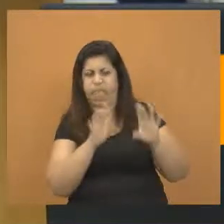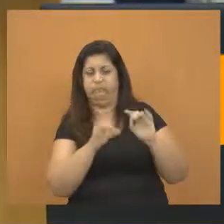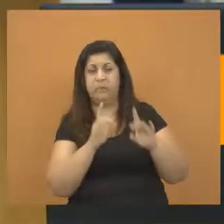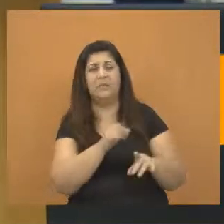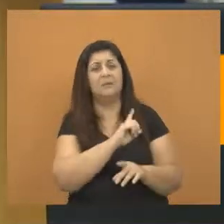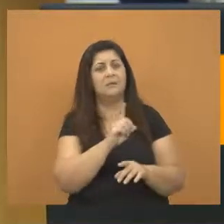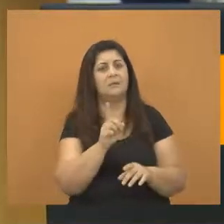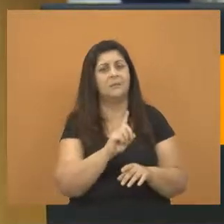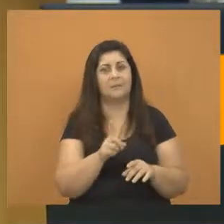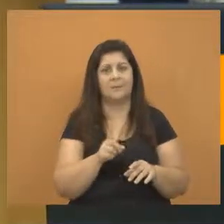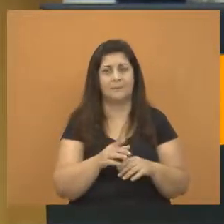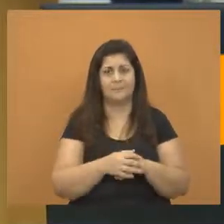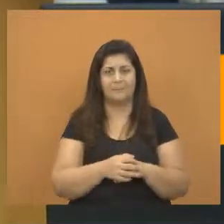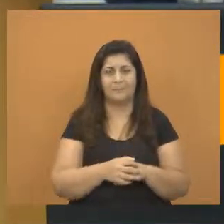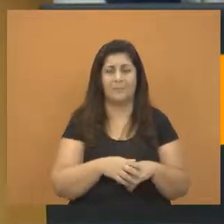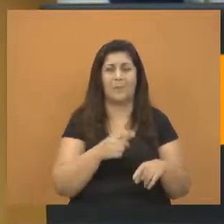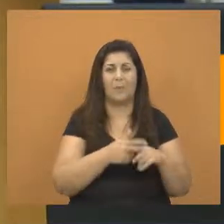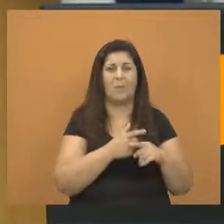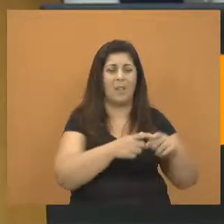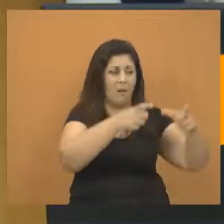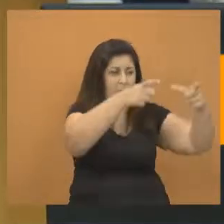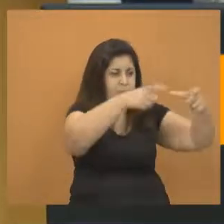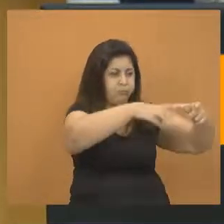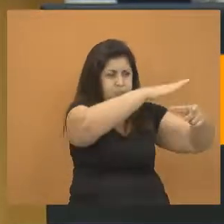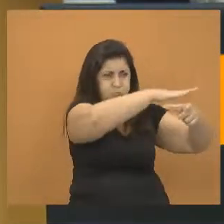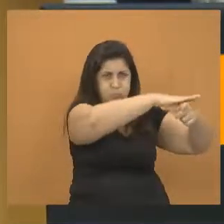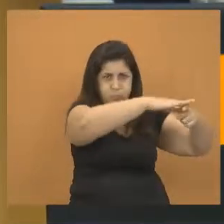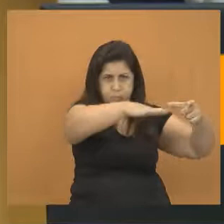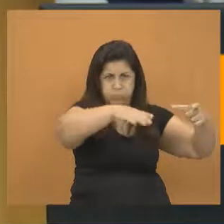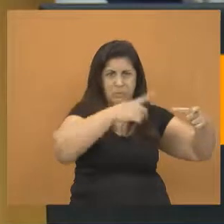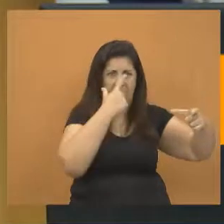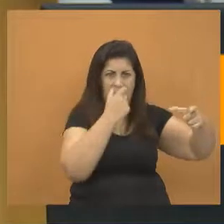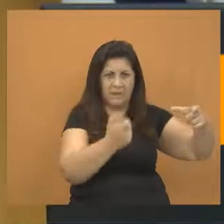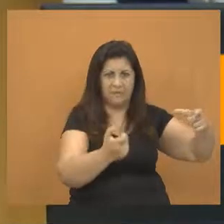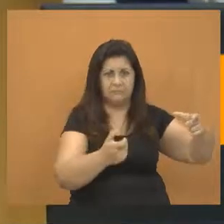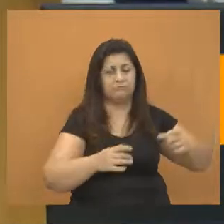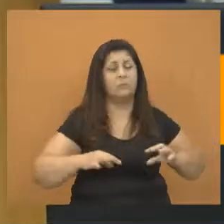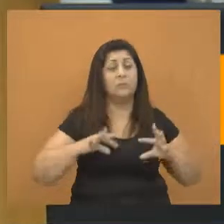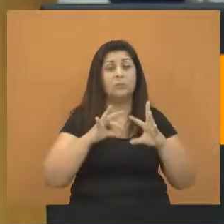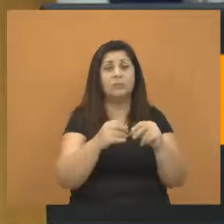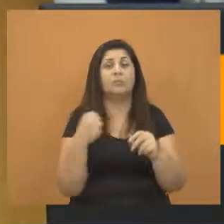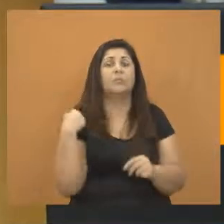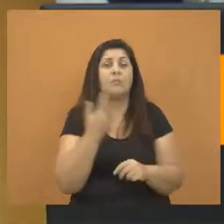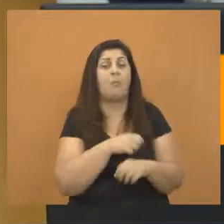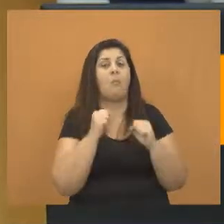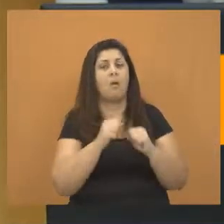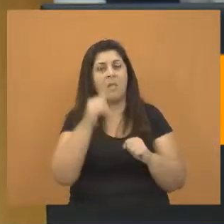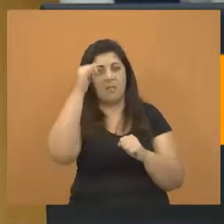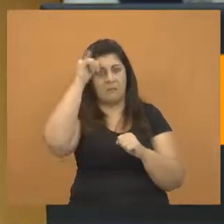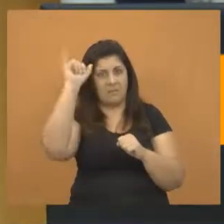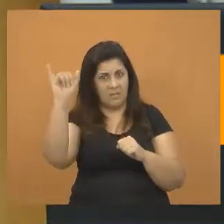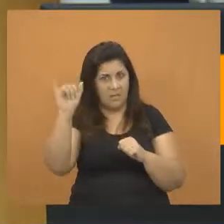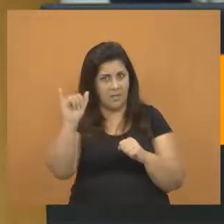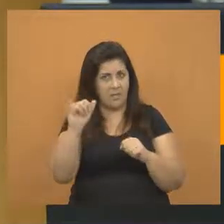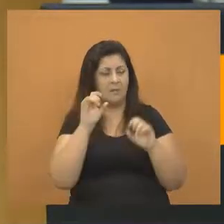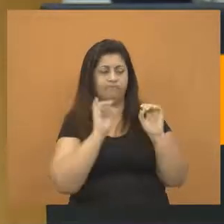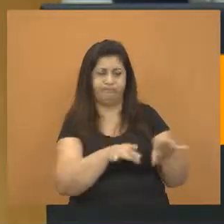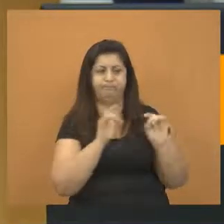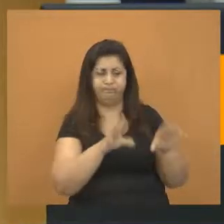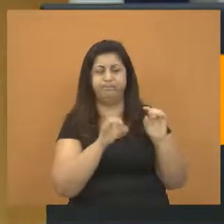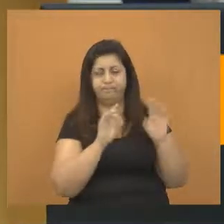gasta no aterro sanitário. E toda economia que nós pudermos fazer enquanto gestor